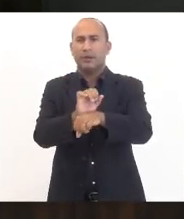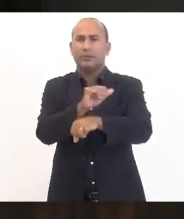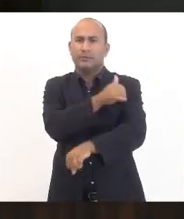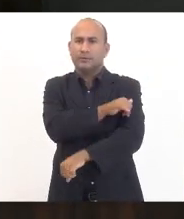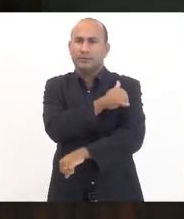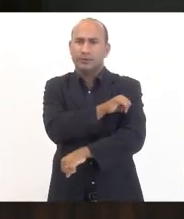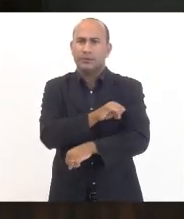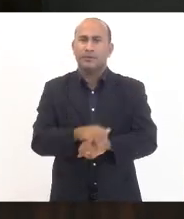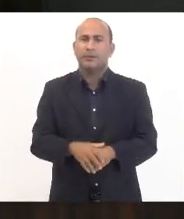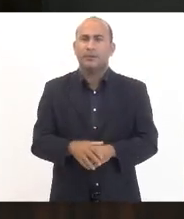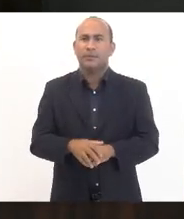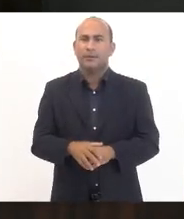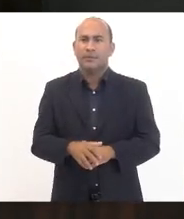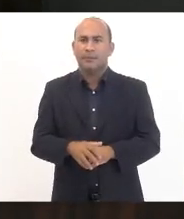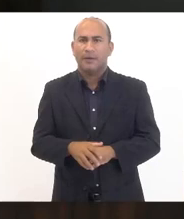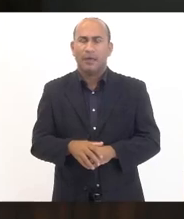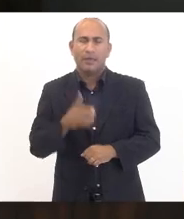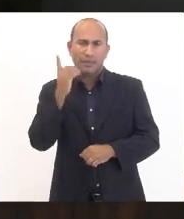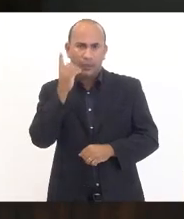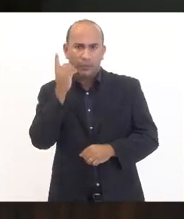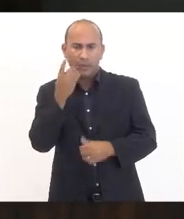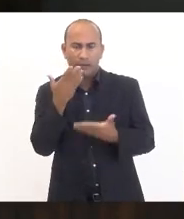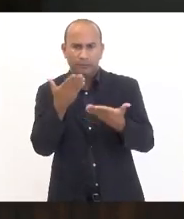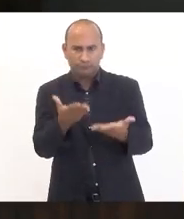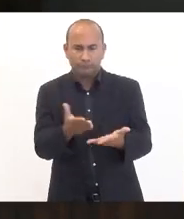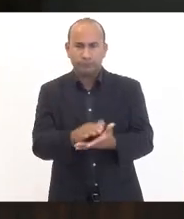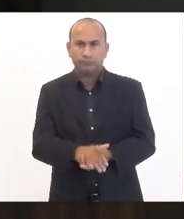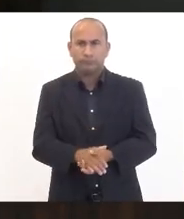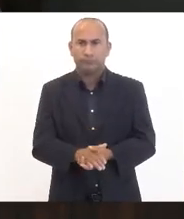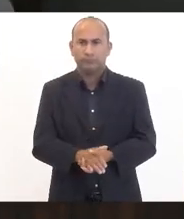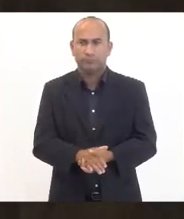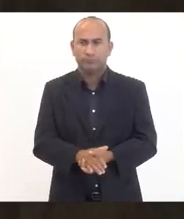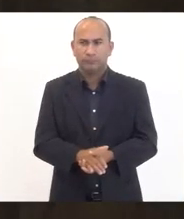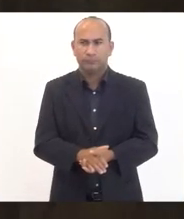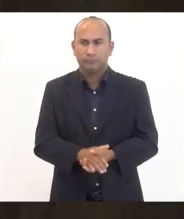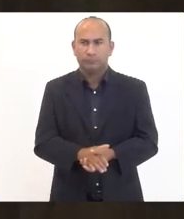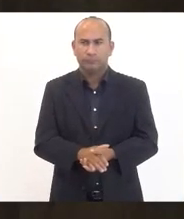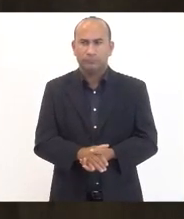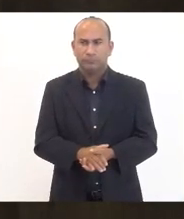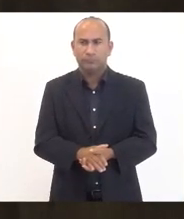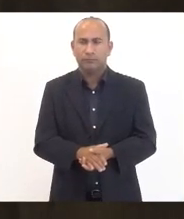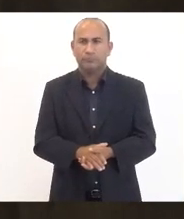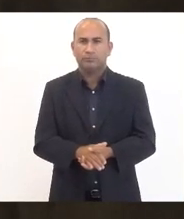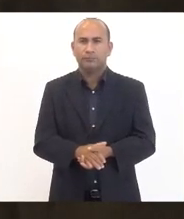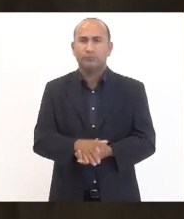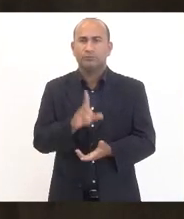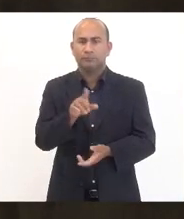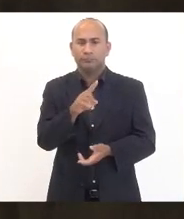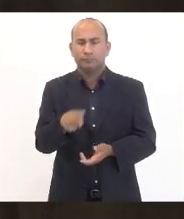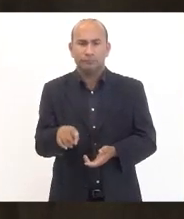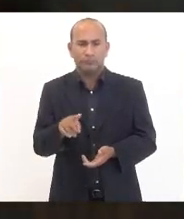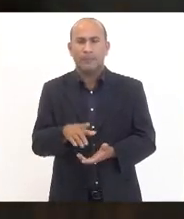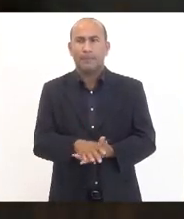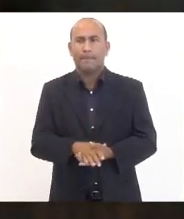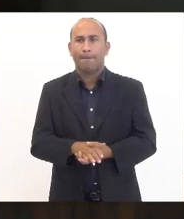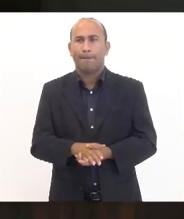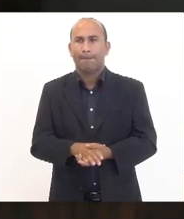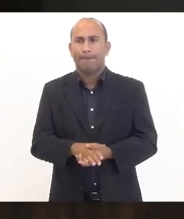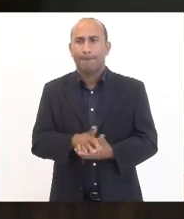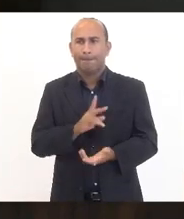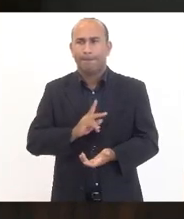Comissão de Emendas Condicionais e Vetos. Para emitir parecer, deputado Rosenberg Reis. Pela rejeição, senhor presidente.